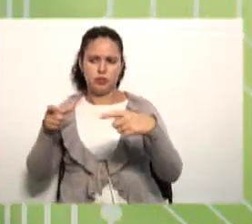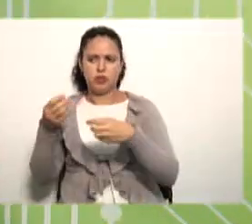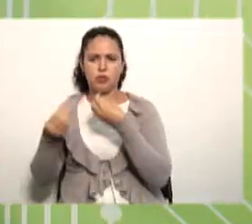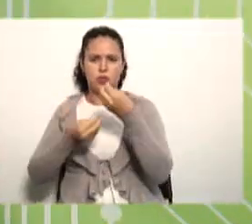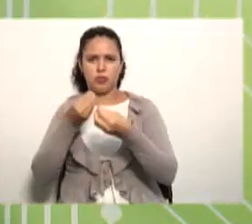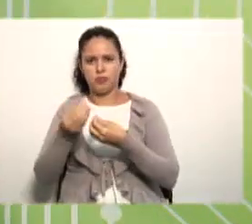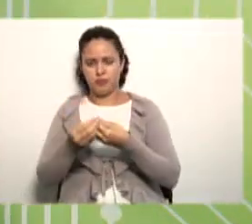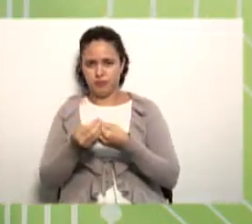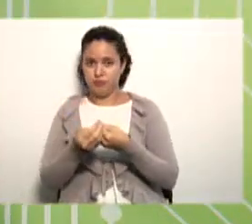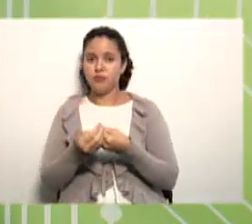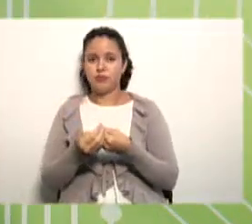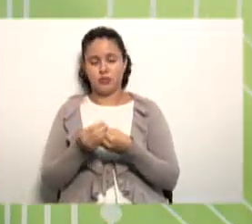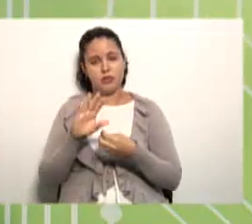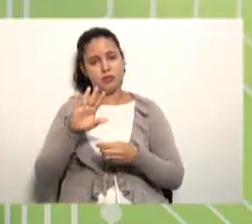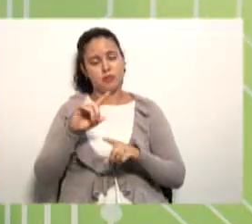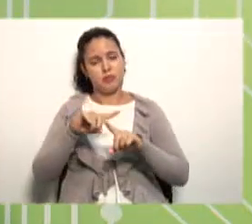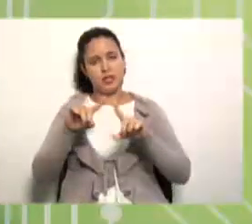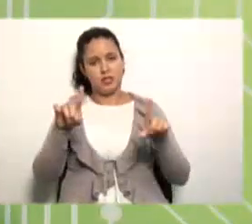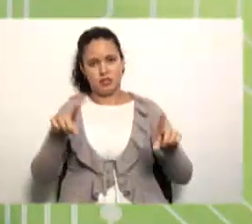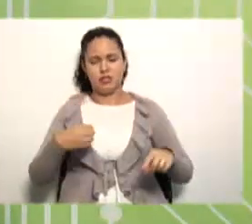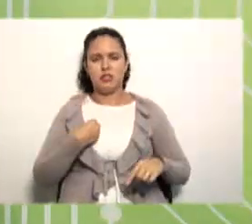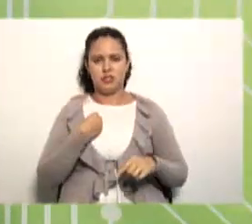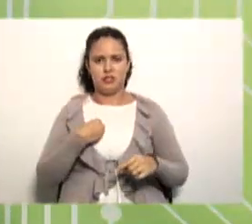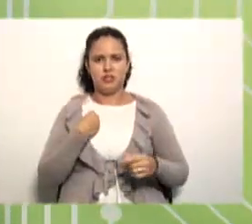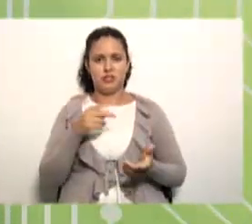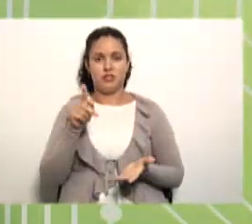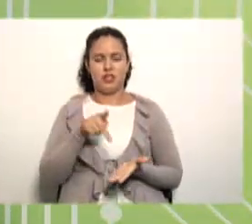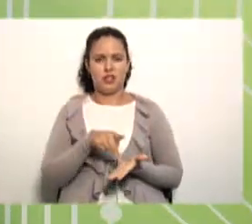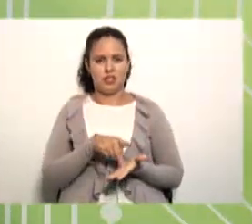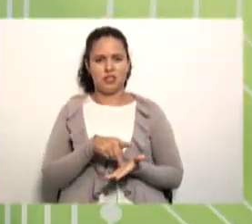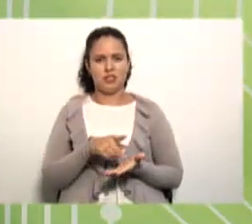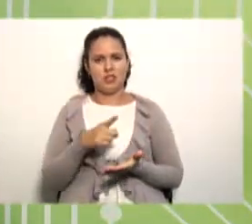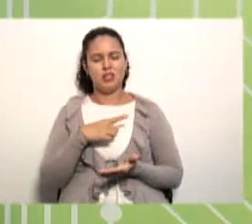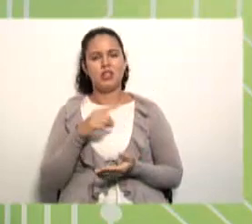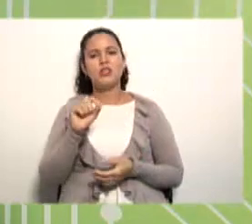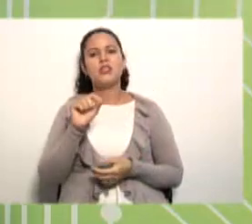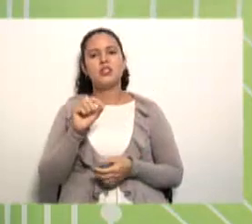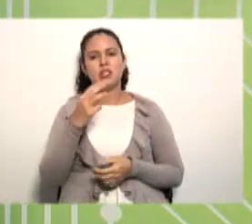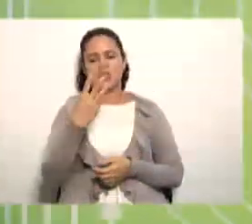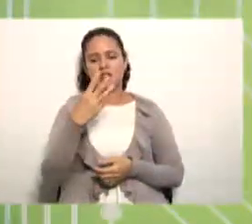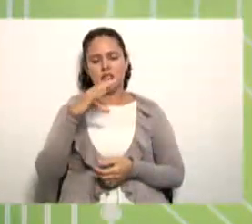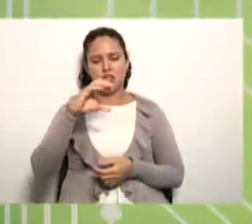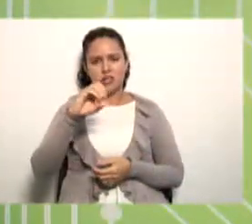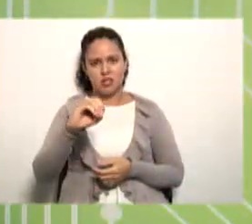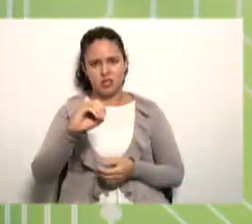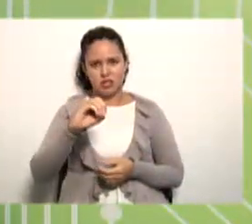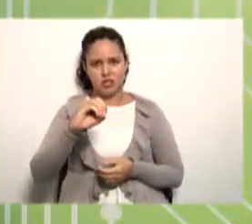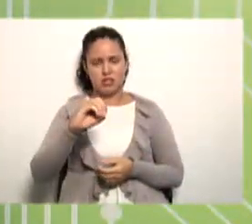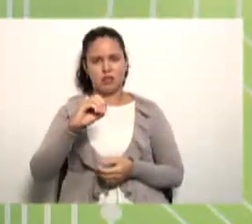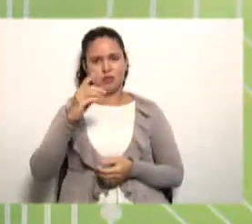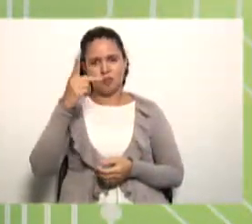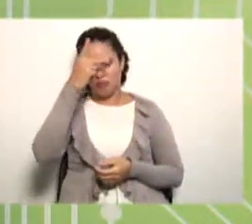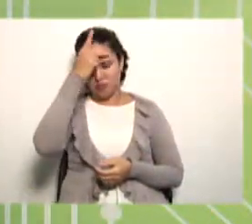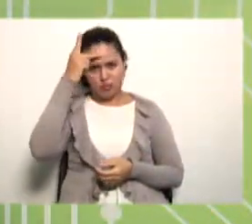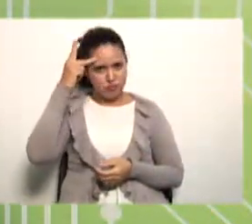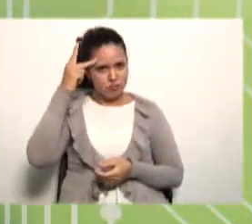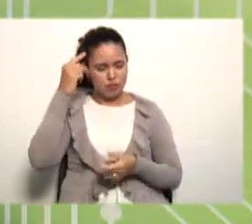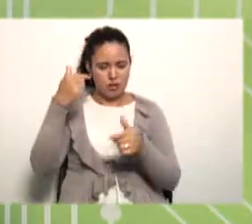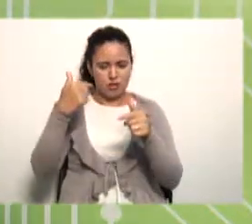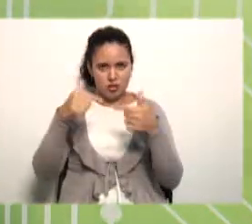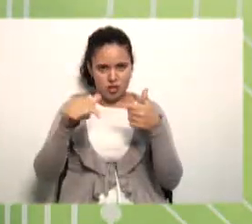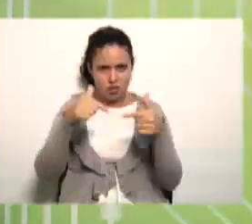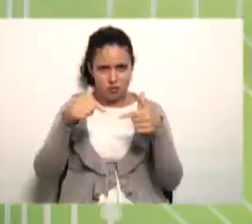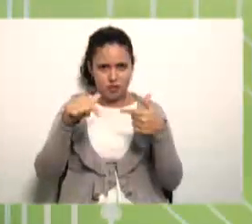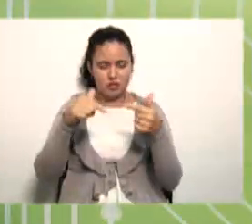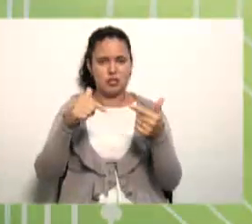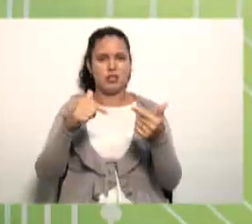já tem uma fábrica funcionando e você já tem 30 pessoas contratadas e ainda não tem nenhum computador ou nenhum robô, é muito difícil você pensar em demitir todo